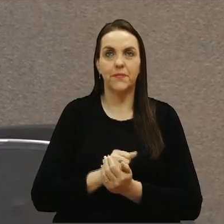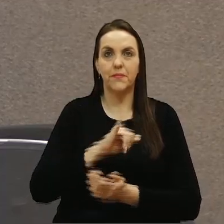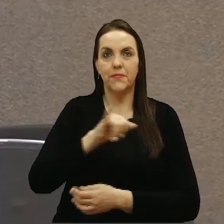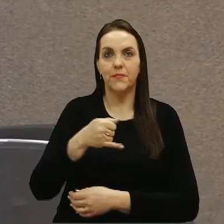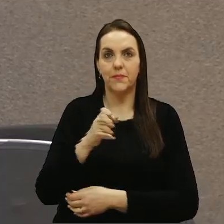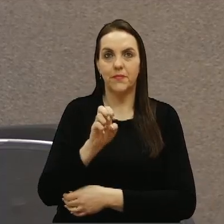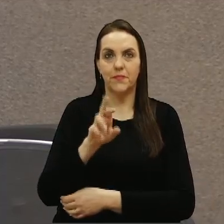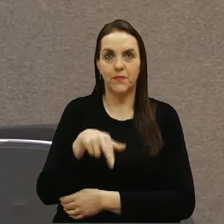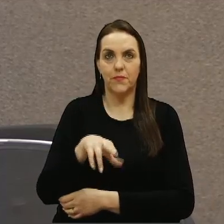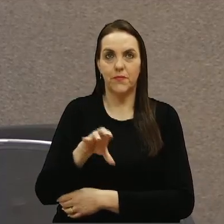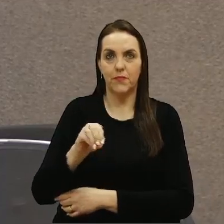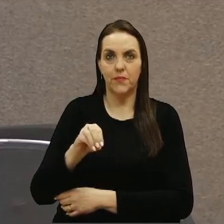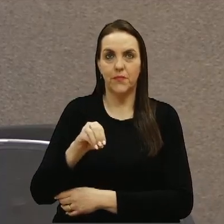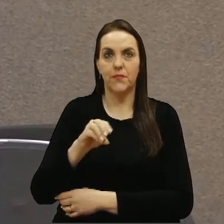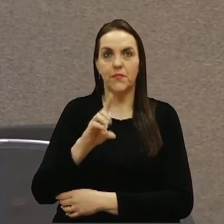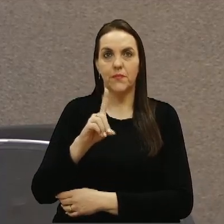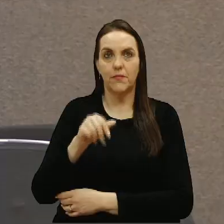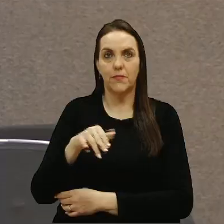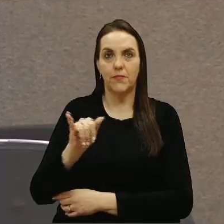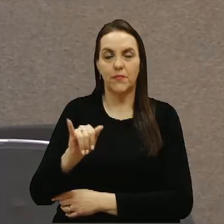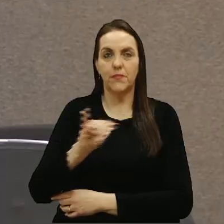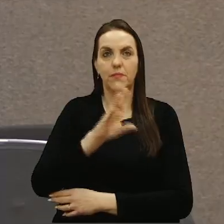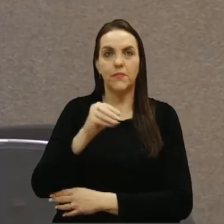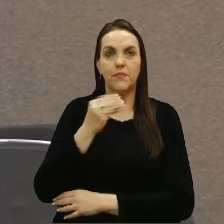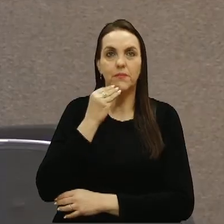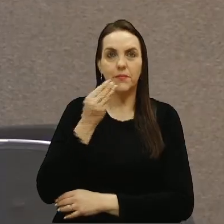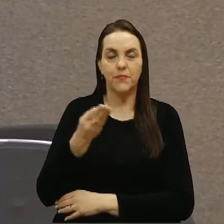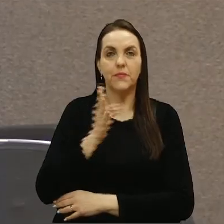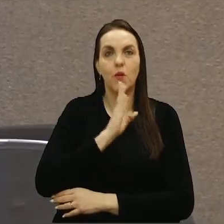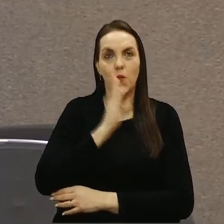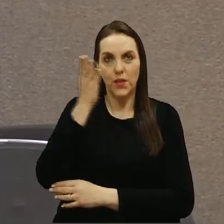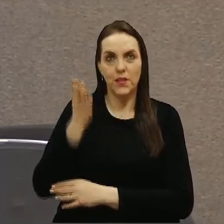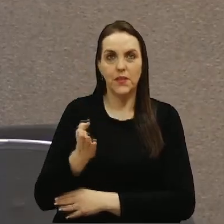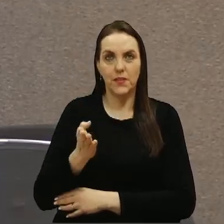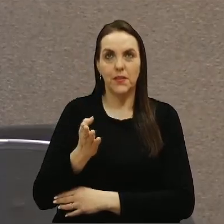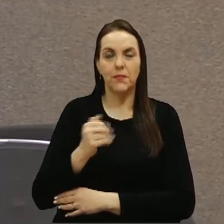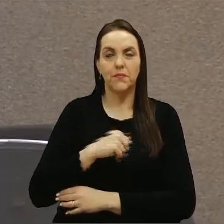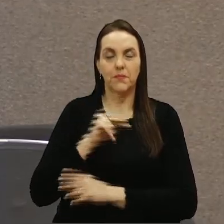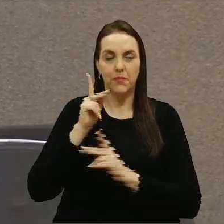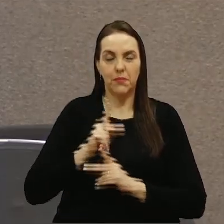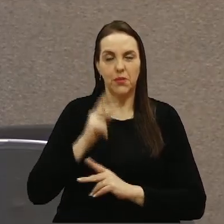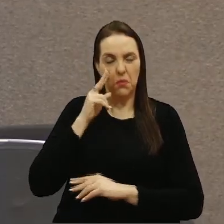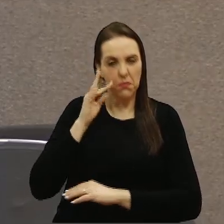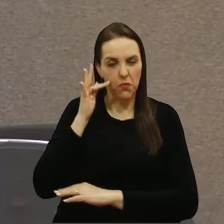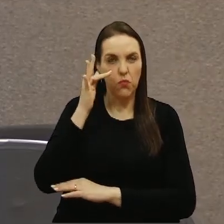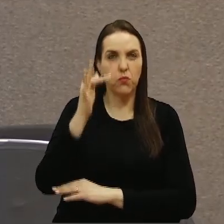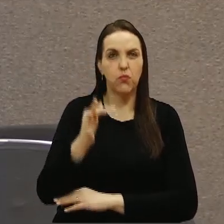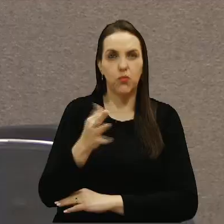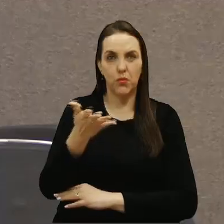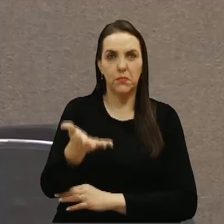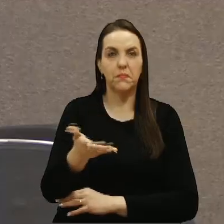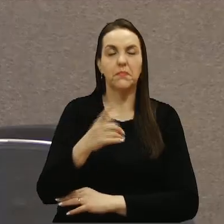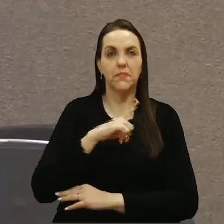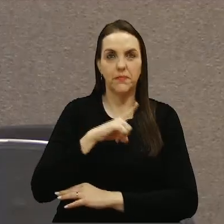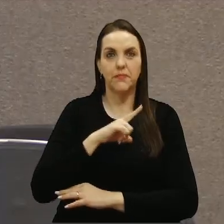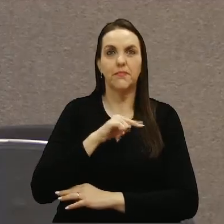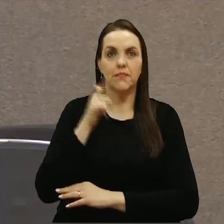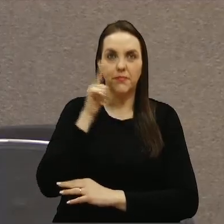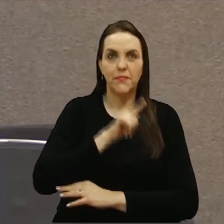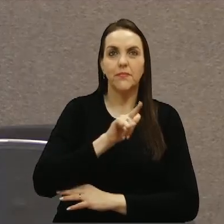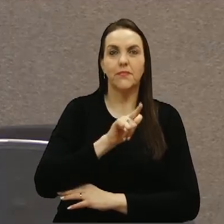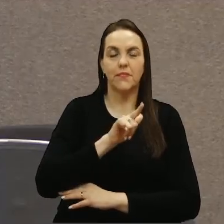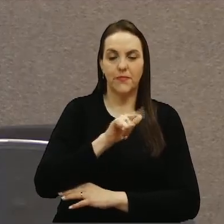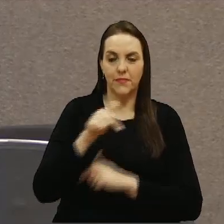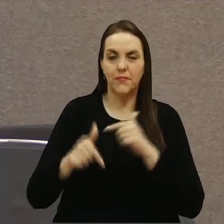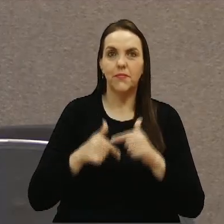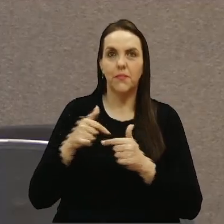Jerônimo Dani, né, e eu tive a oportunidade de conhecer esse senhor, um cara visionário, um cara que conseguiu empregar